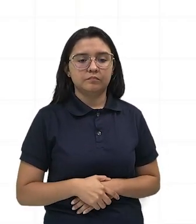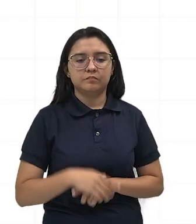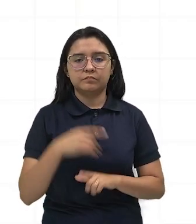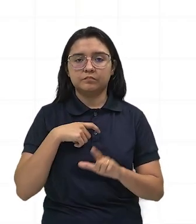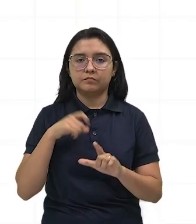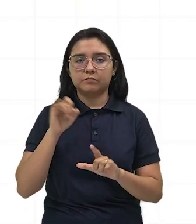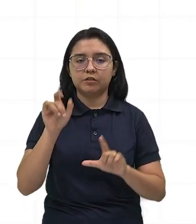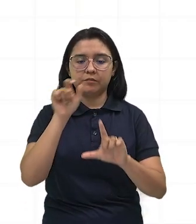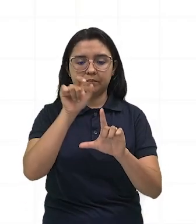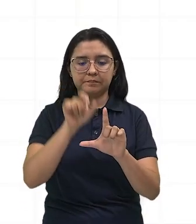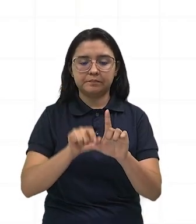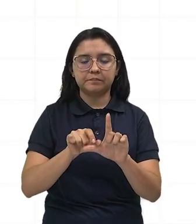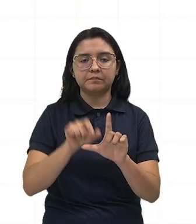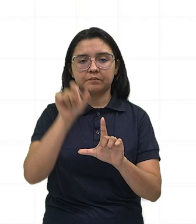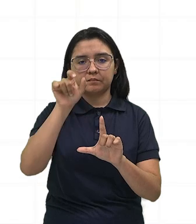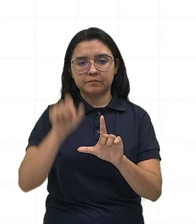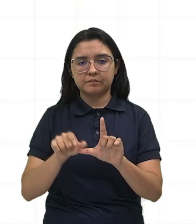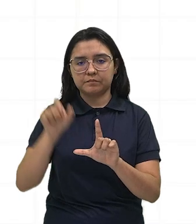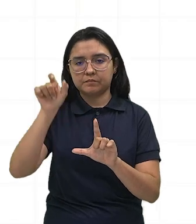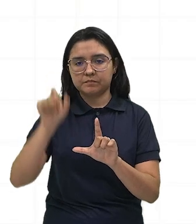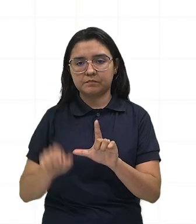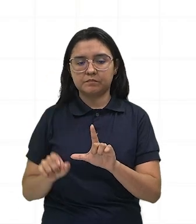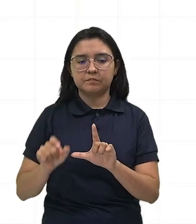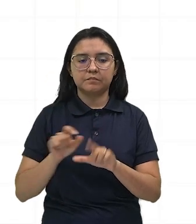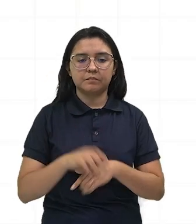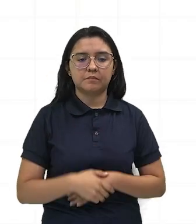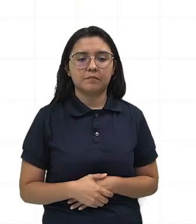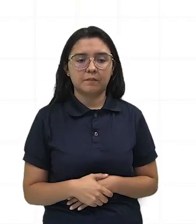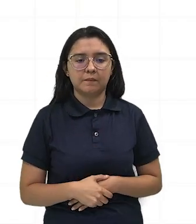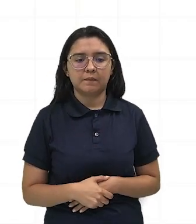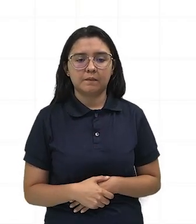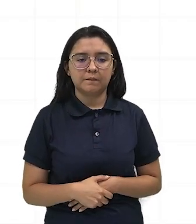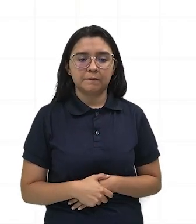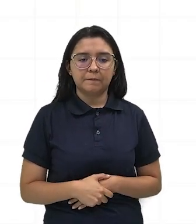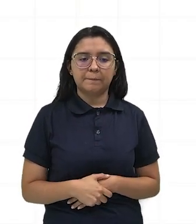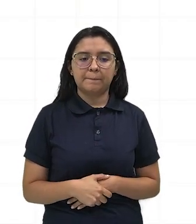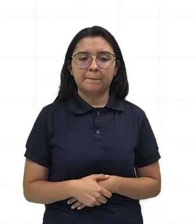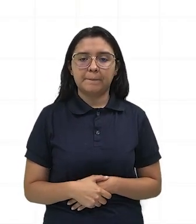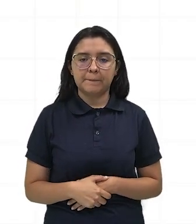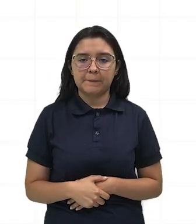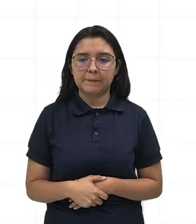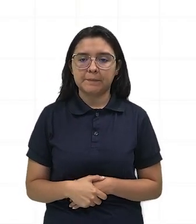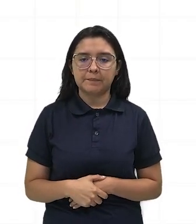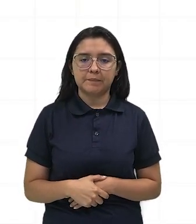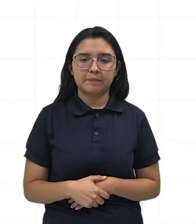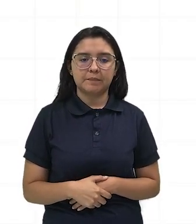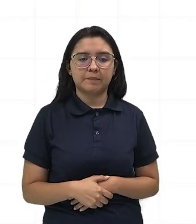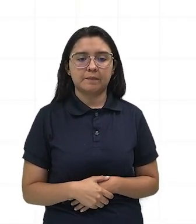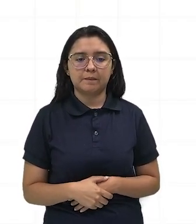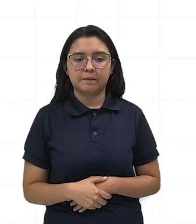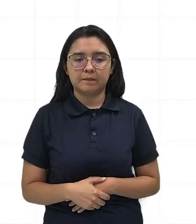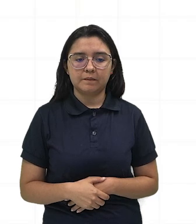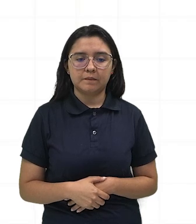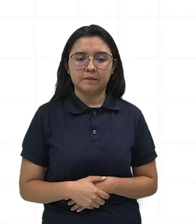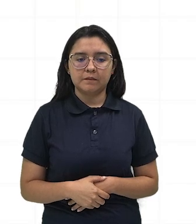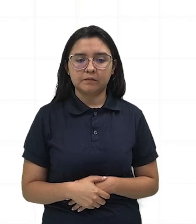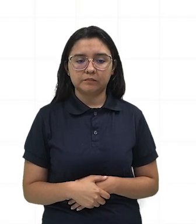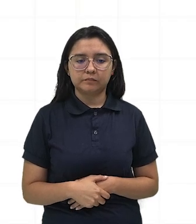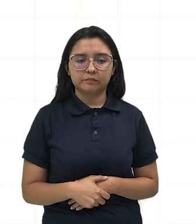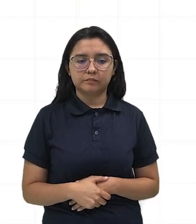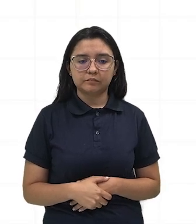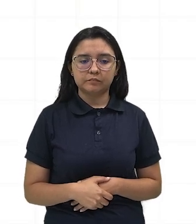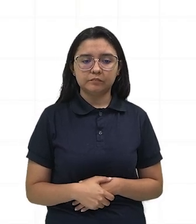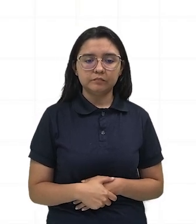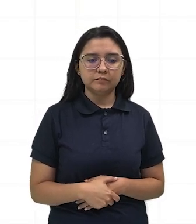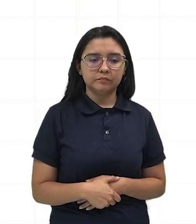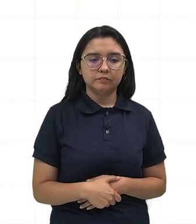verticais, né? Aqui, ó. Também é chamado esse gráfico de barras, ele recebe um nomezinho, né, particular aqui, que